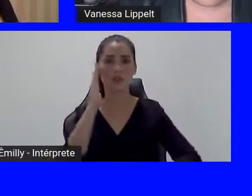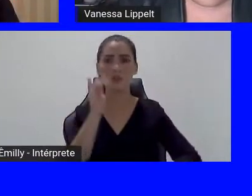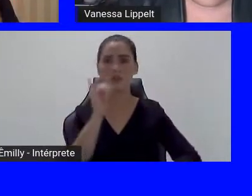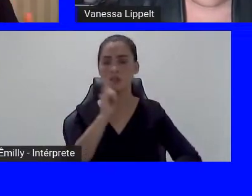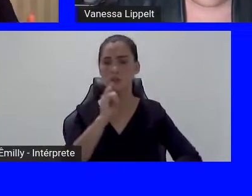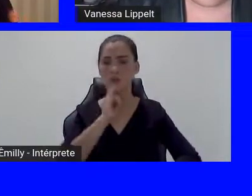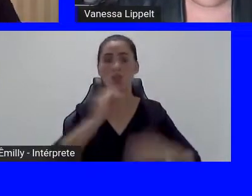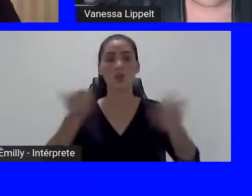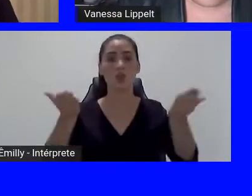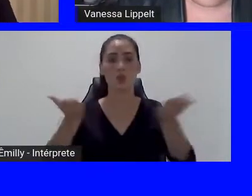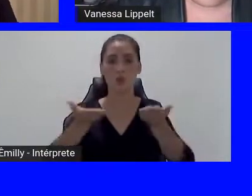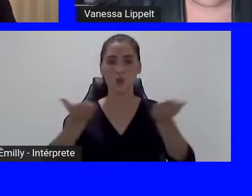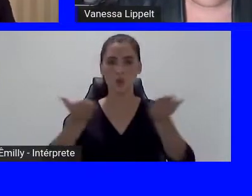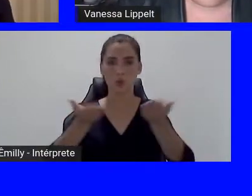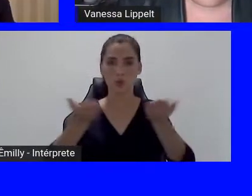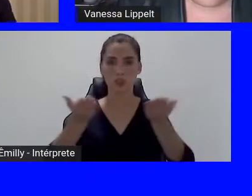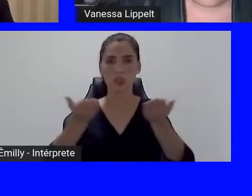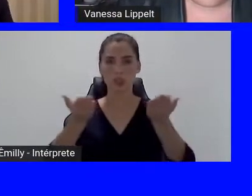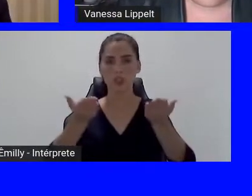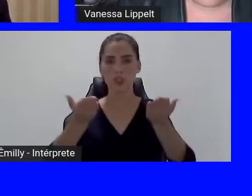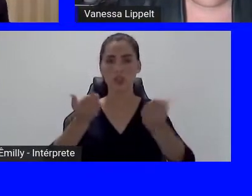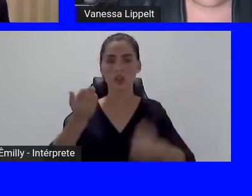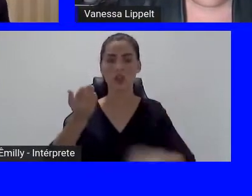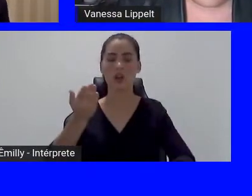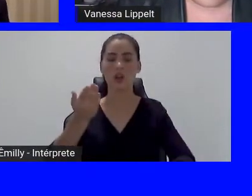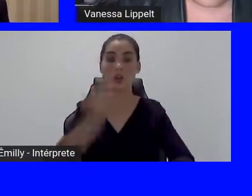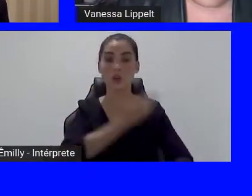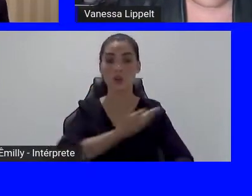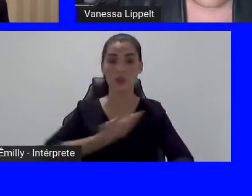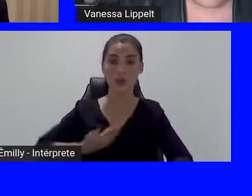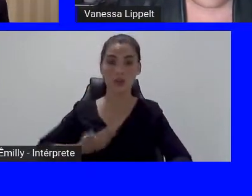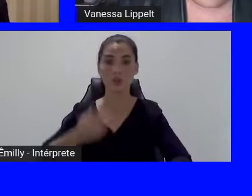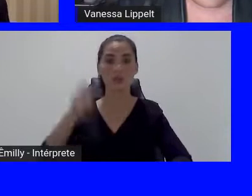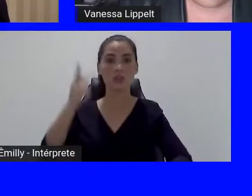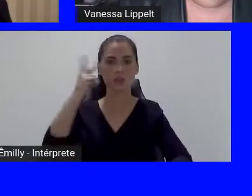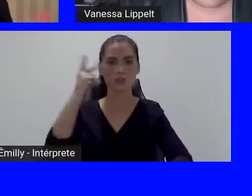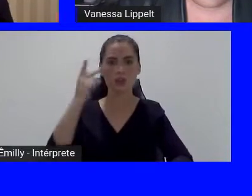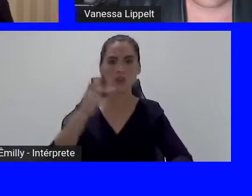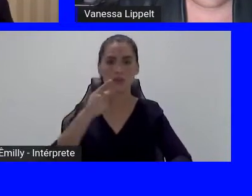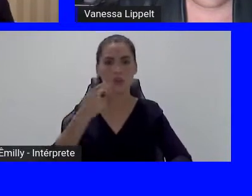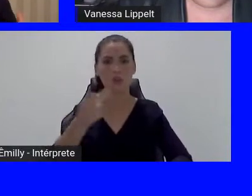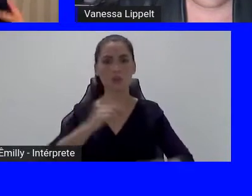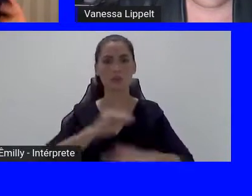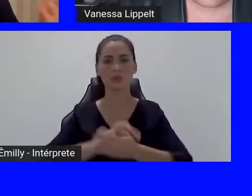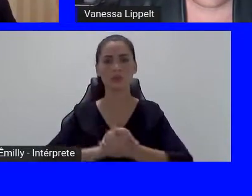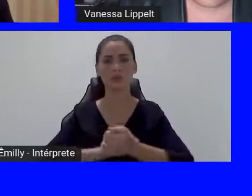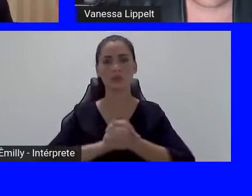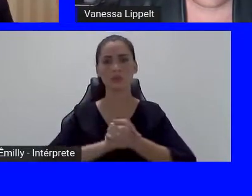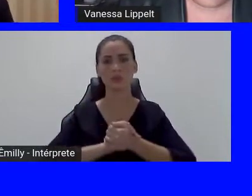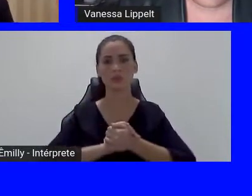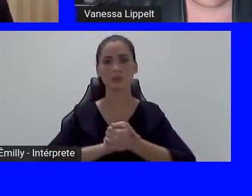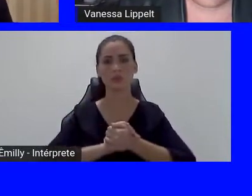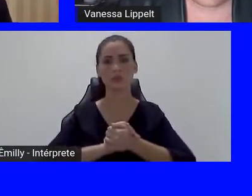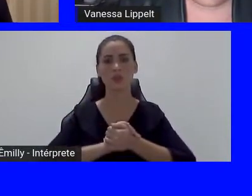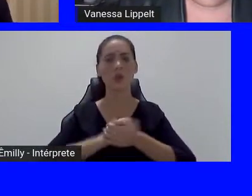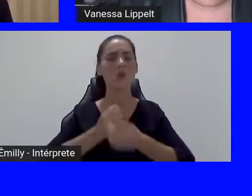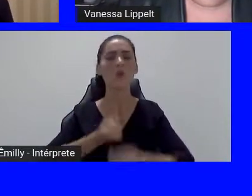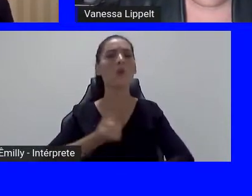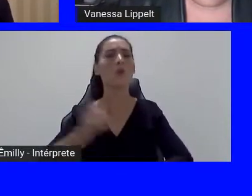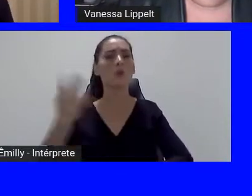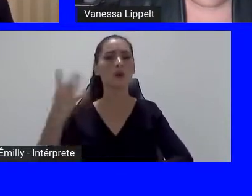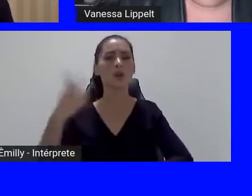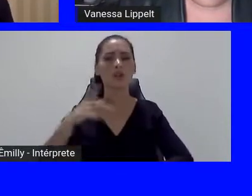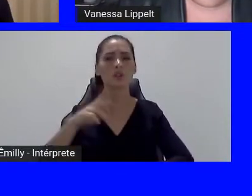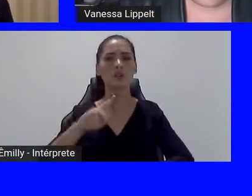recentemente mesmo o atual governador de São Paulo chegou a dizer isso. Então vejam, quantos pré-candidatos nós tínhamos